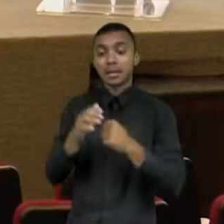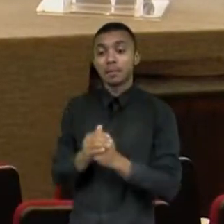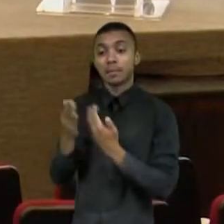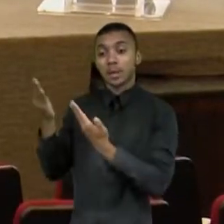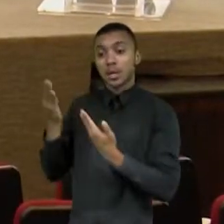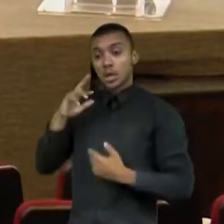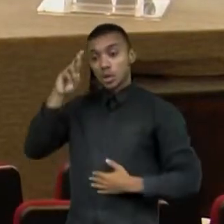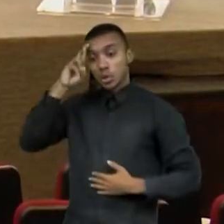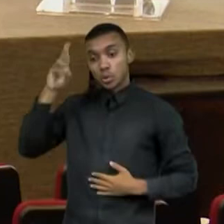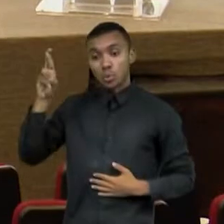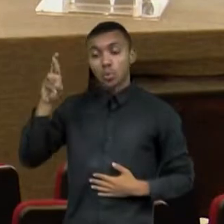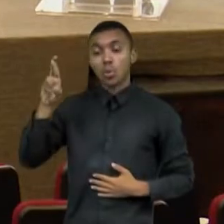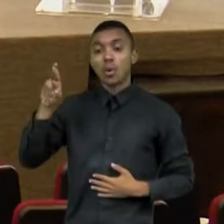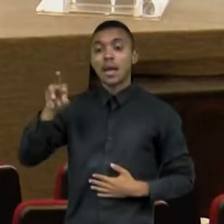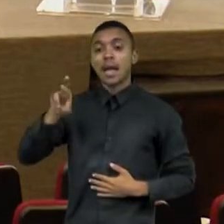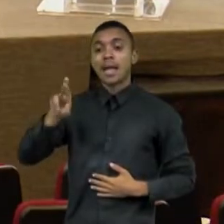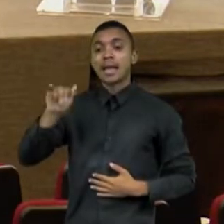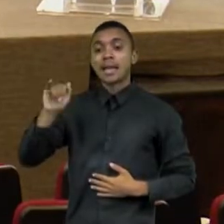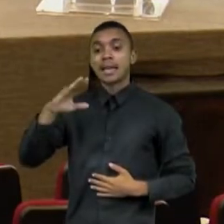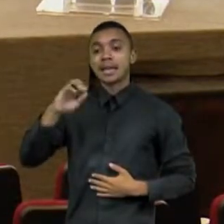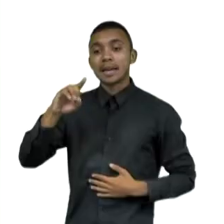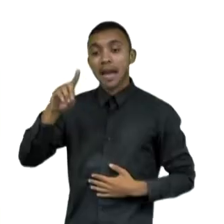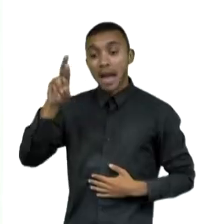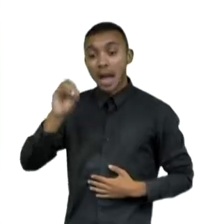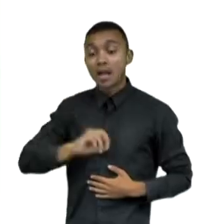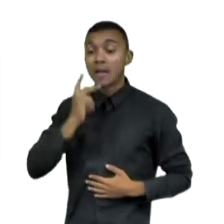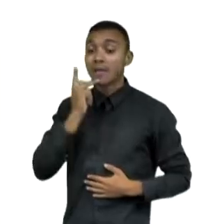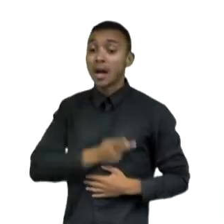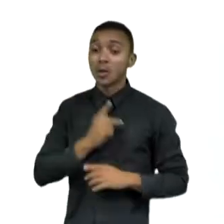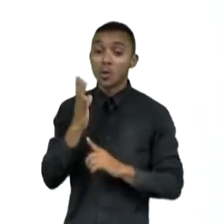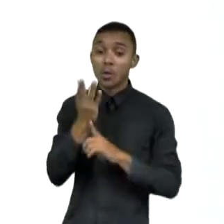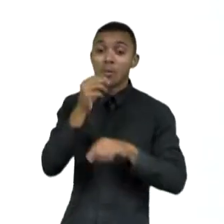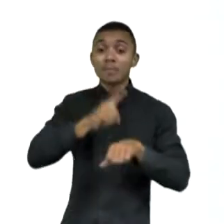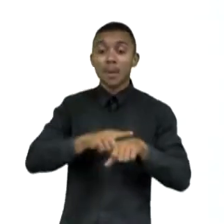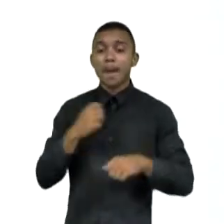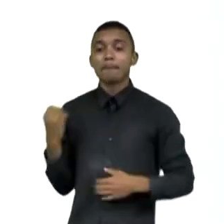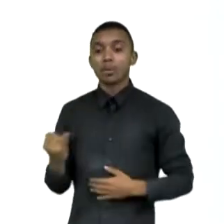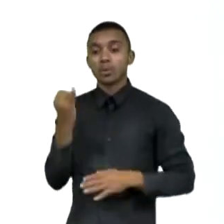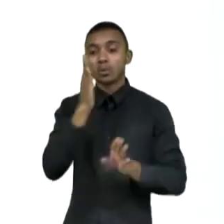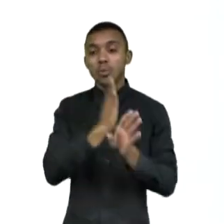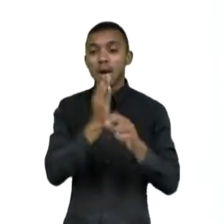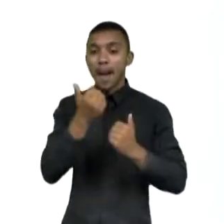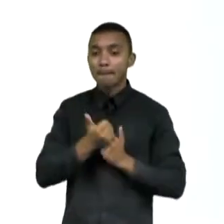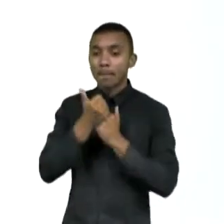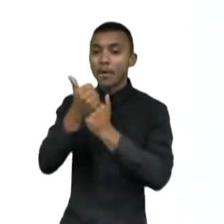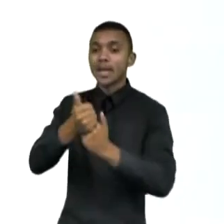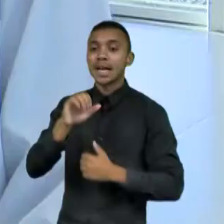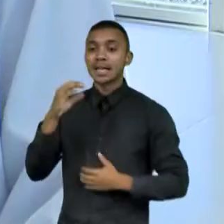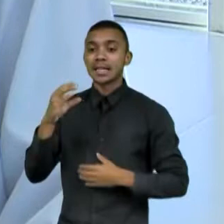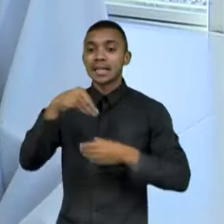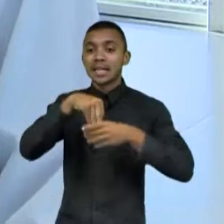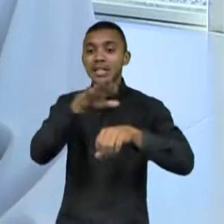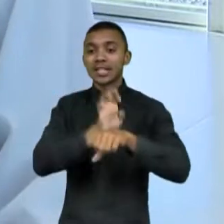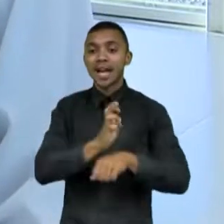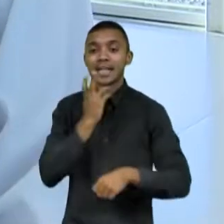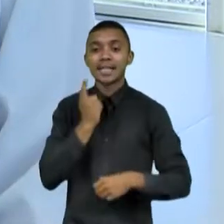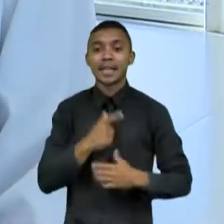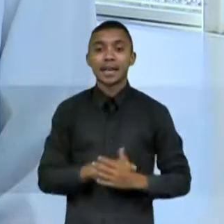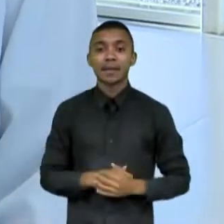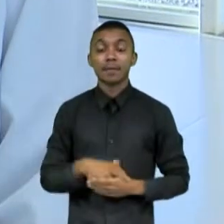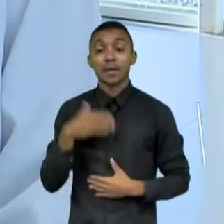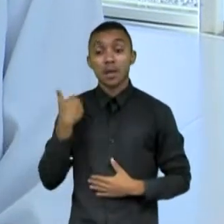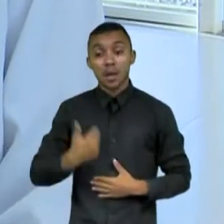médico Carlyle Lavaux, considera o momento especial para o desenvolvimento da pesquisa científica no Estado. Eu acompanho aqui